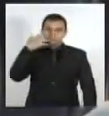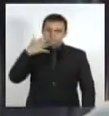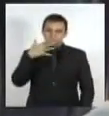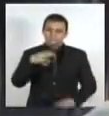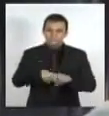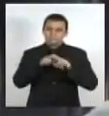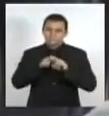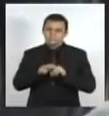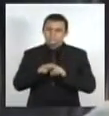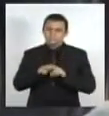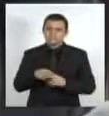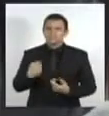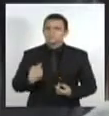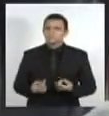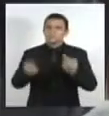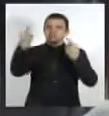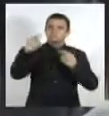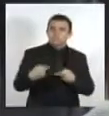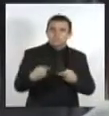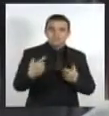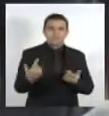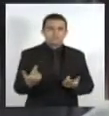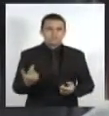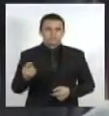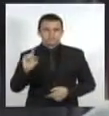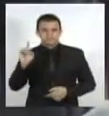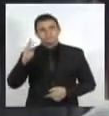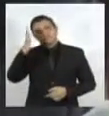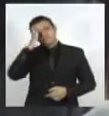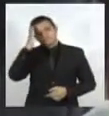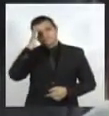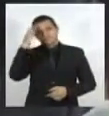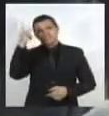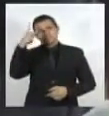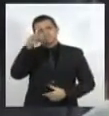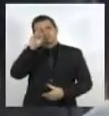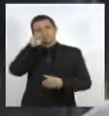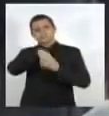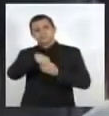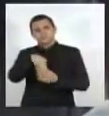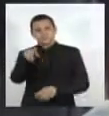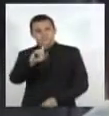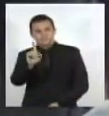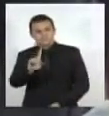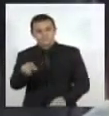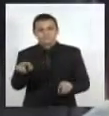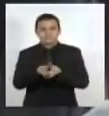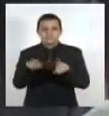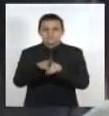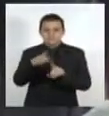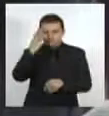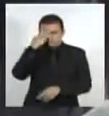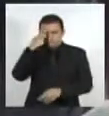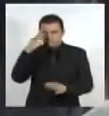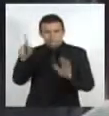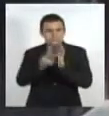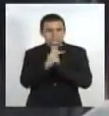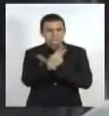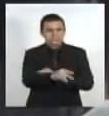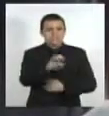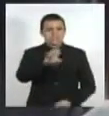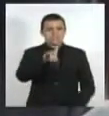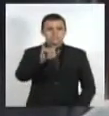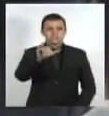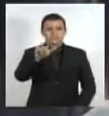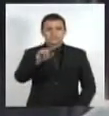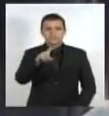clima de revanchismo, que eu sei que isso não está com o senhor, bem como também não estava com a companheira Edilásio, quando ele